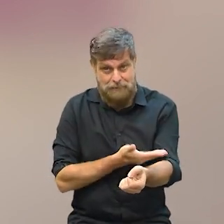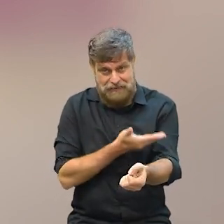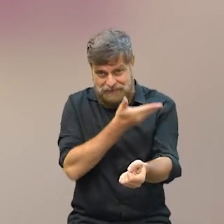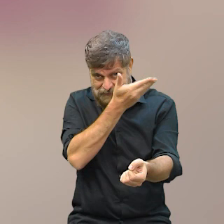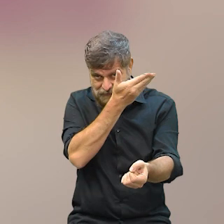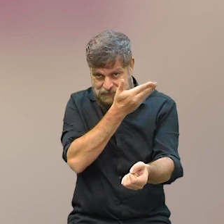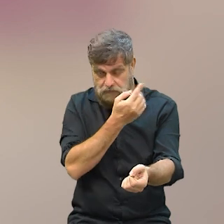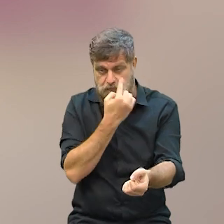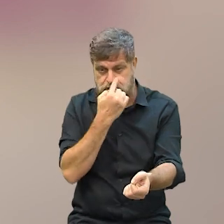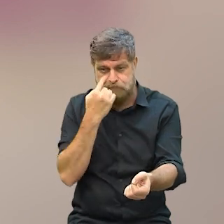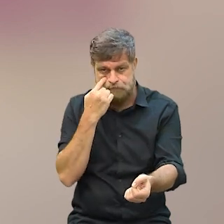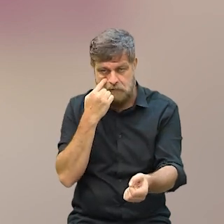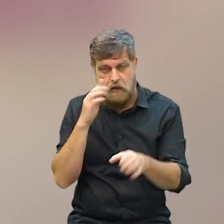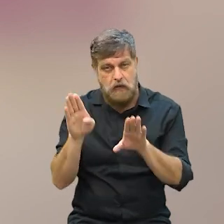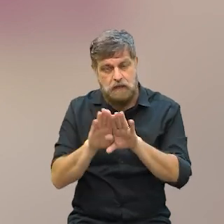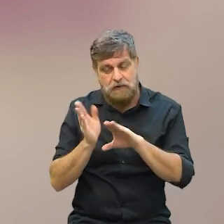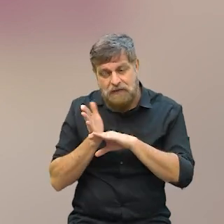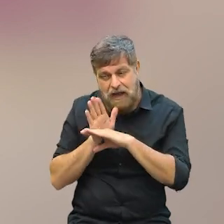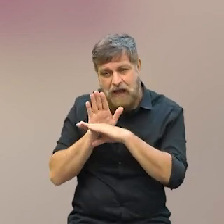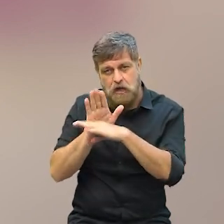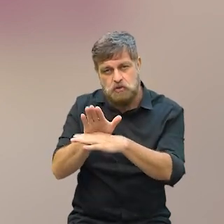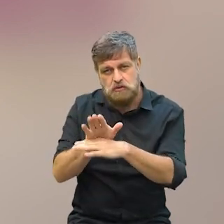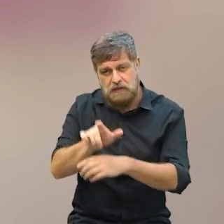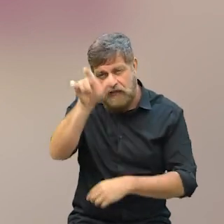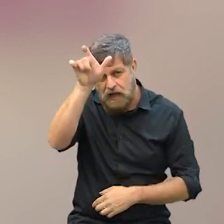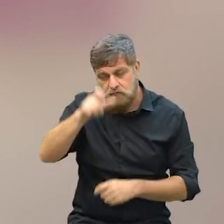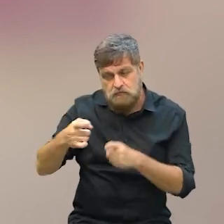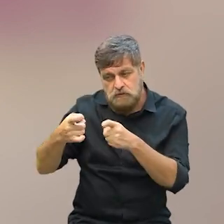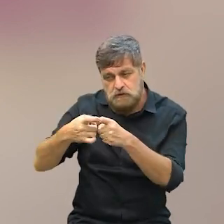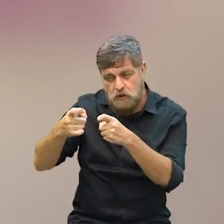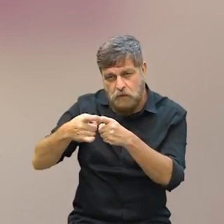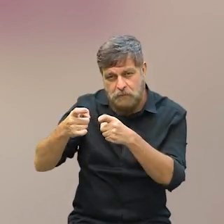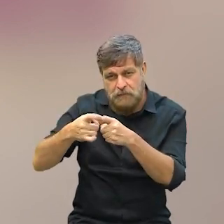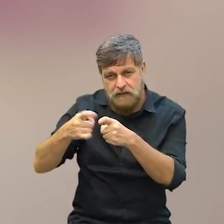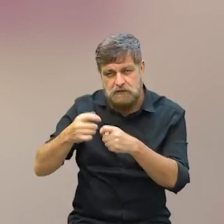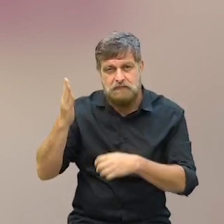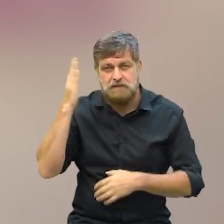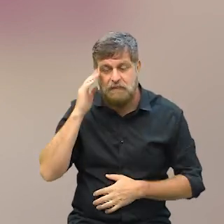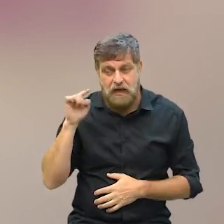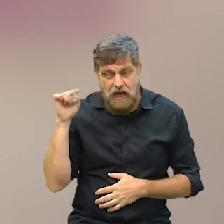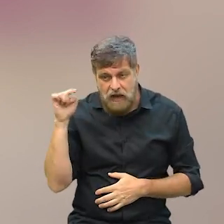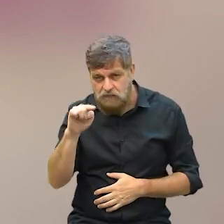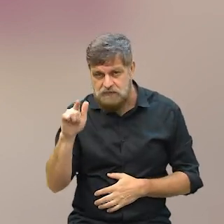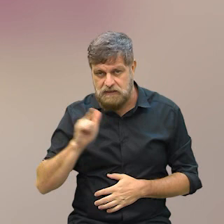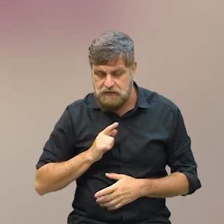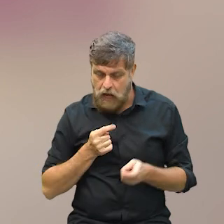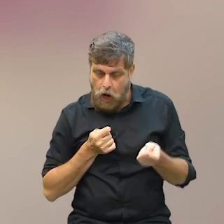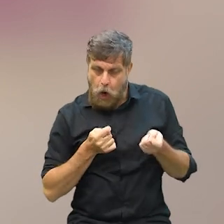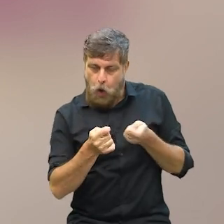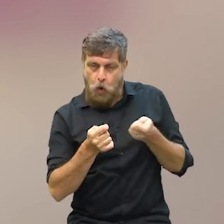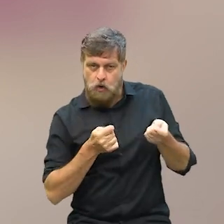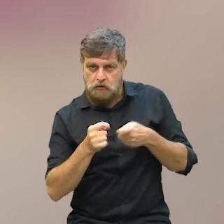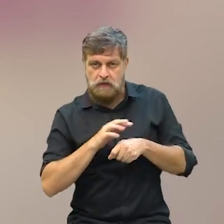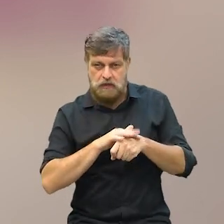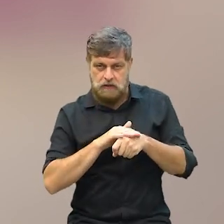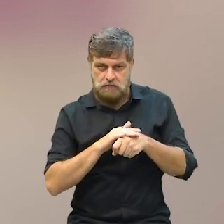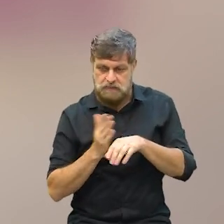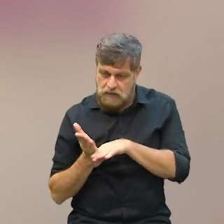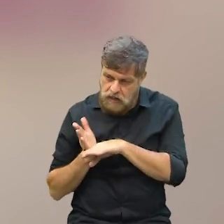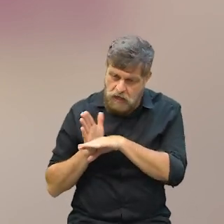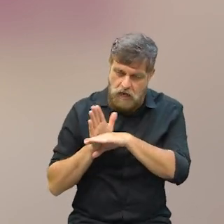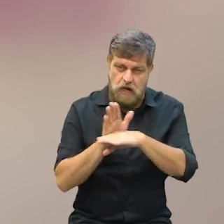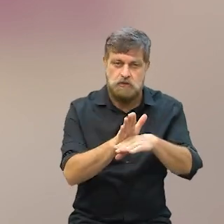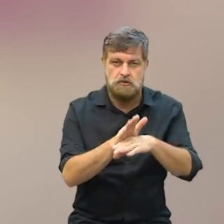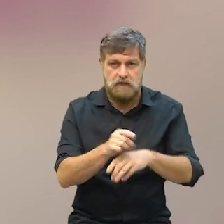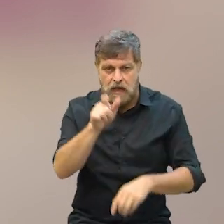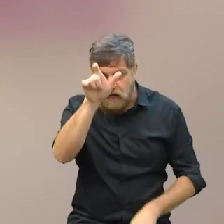hipertensiva, certo? Mas também vai ajudar o seu médico a ver se você está bem controlado e também ajudar,